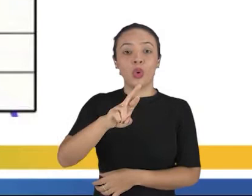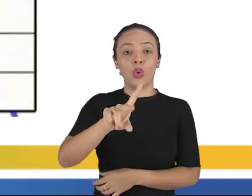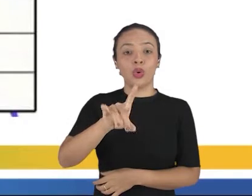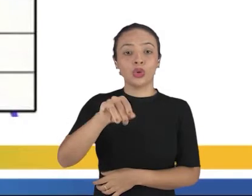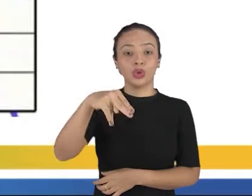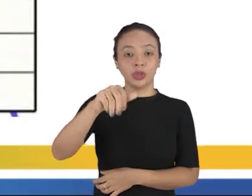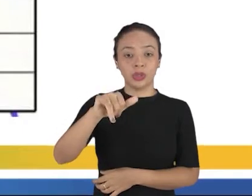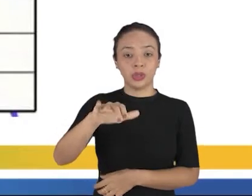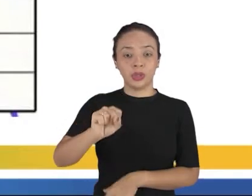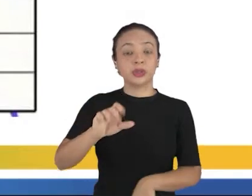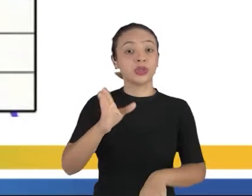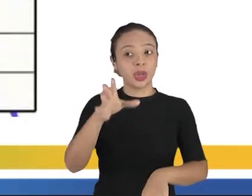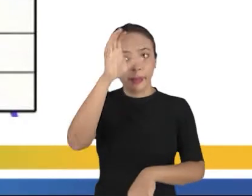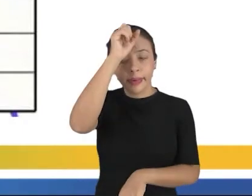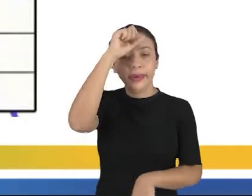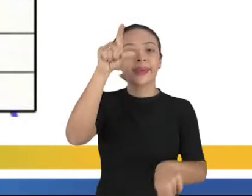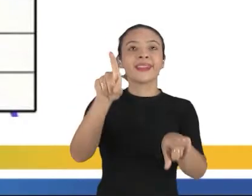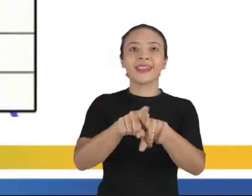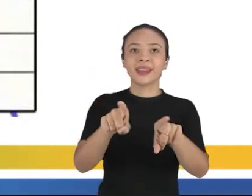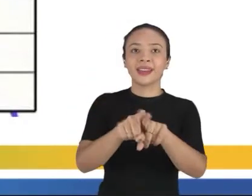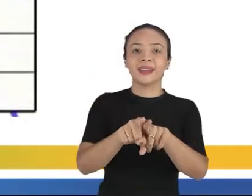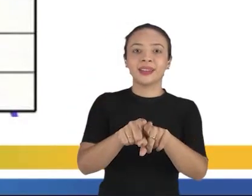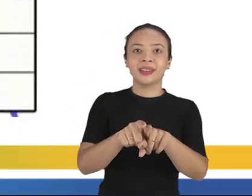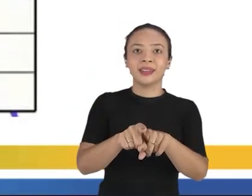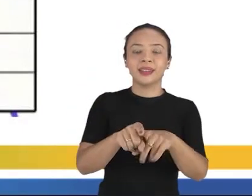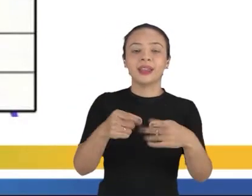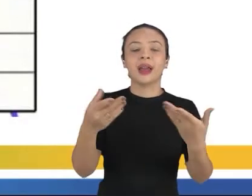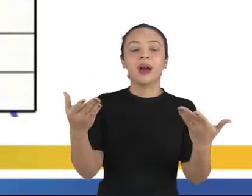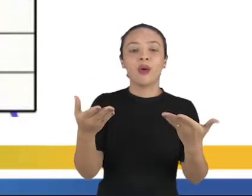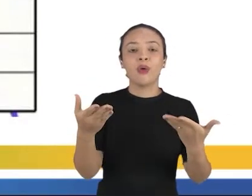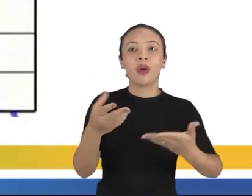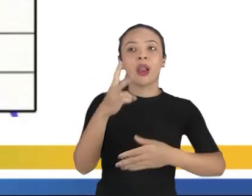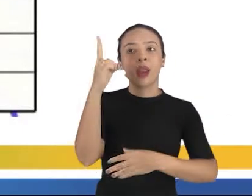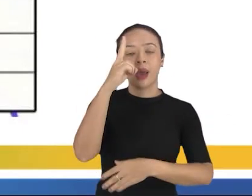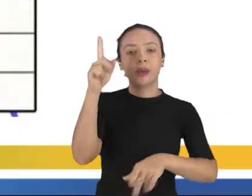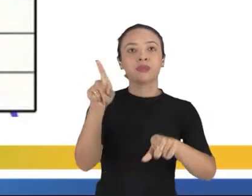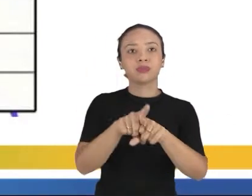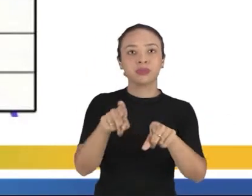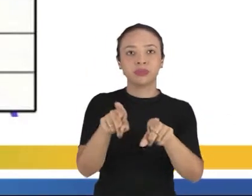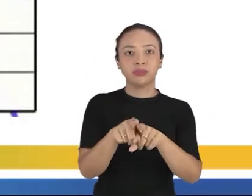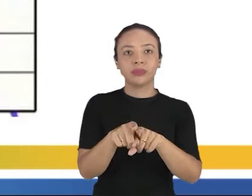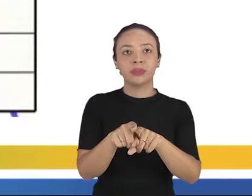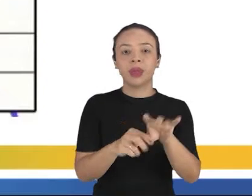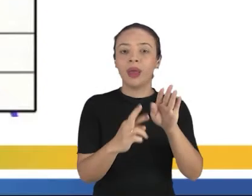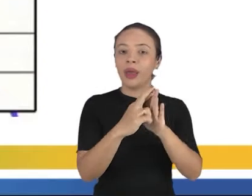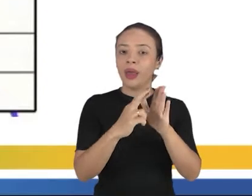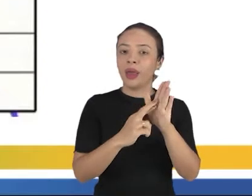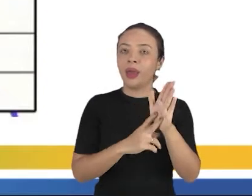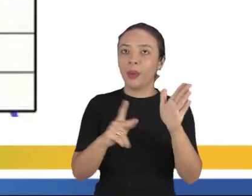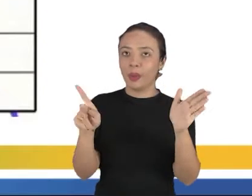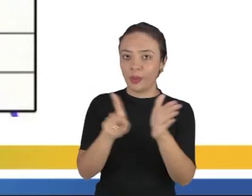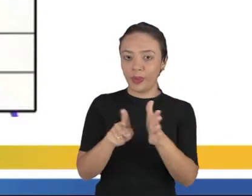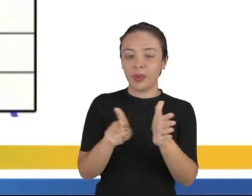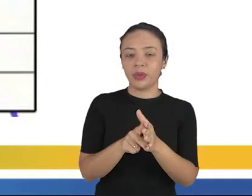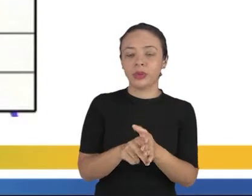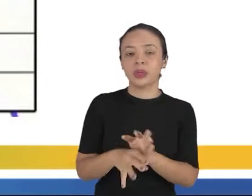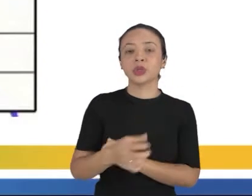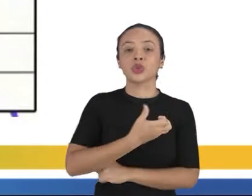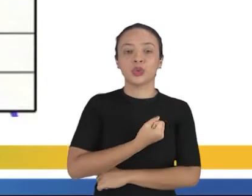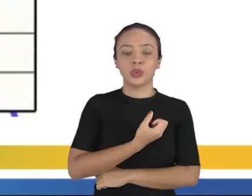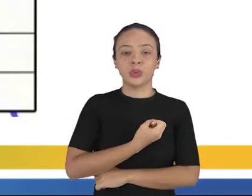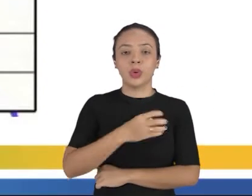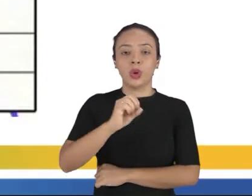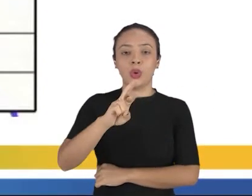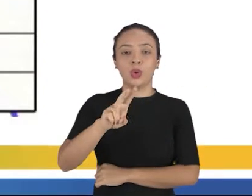E nós aprendemos os números ordinais aqui. Então hoje nós também vamos relembrar algumas regrinhas dos ordinal numbers, dos